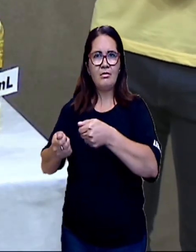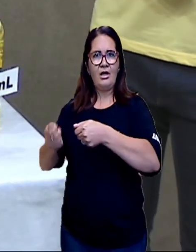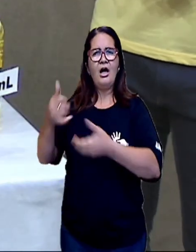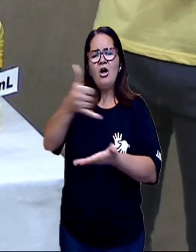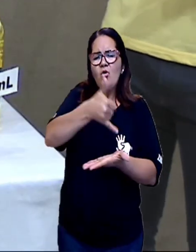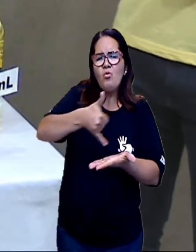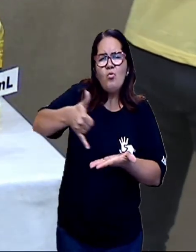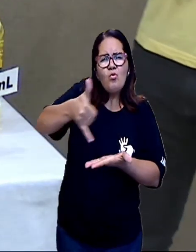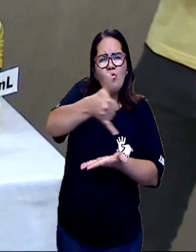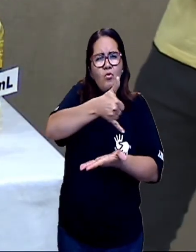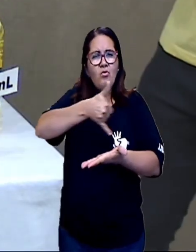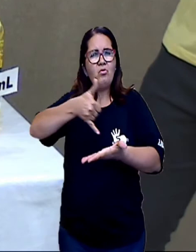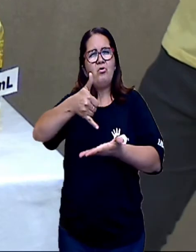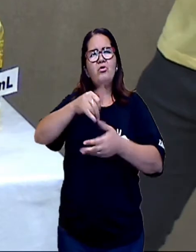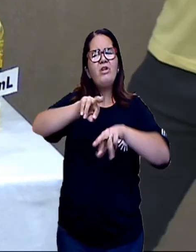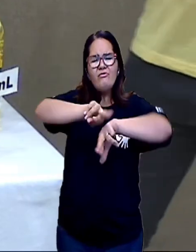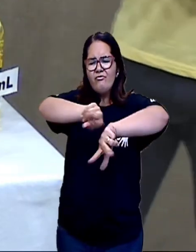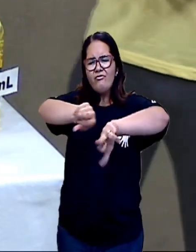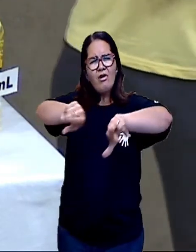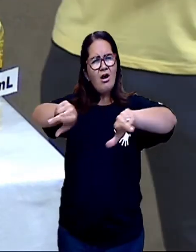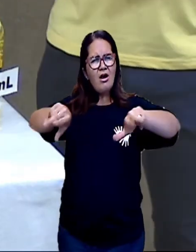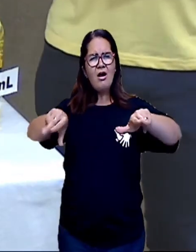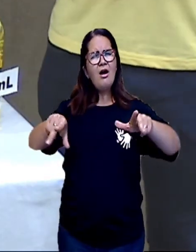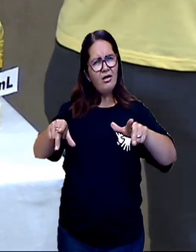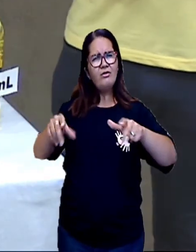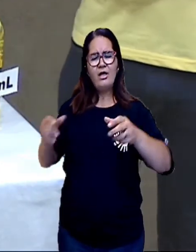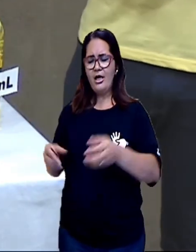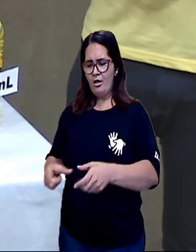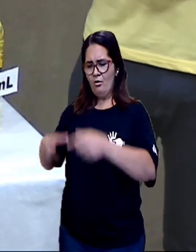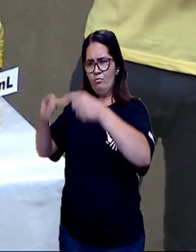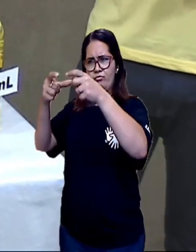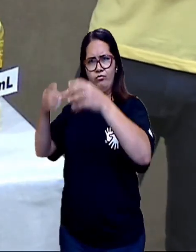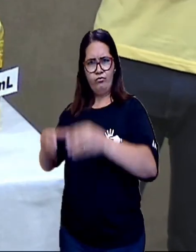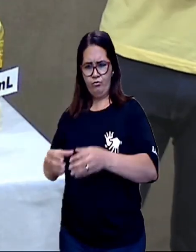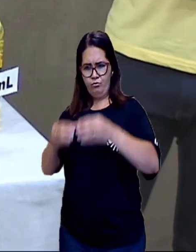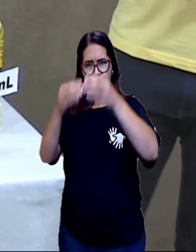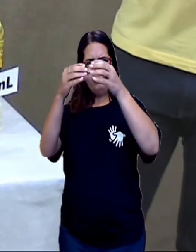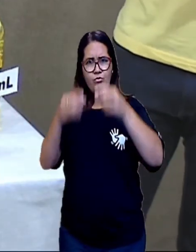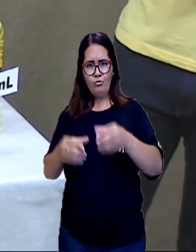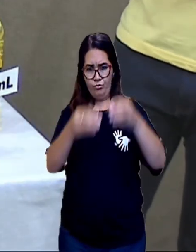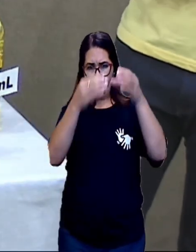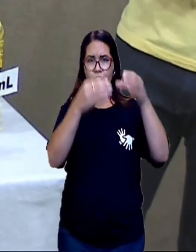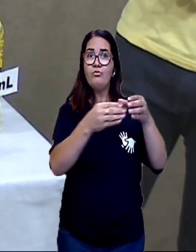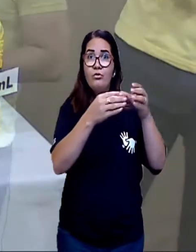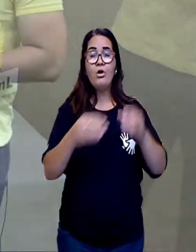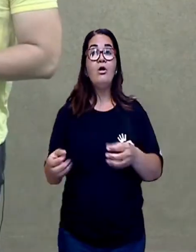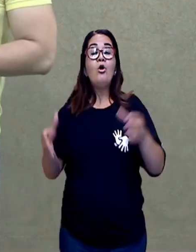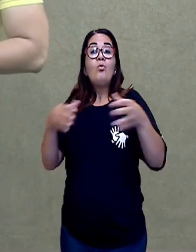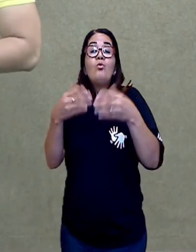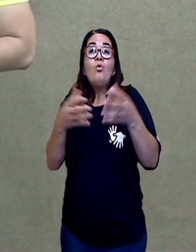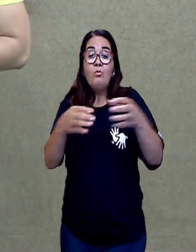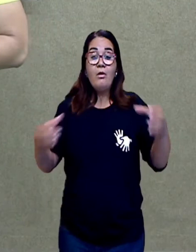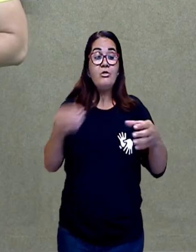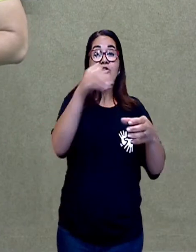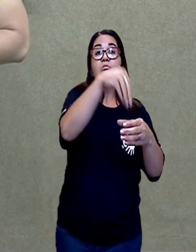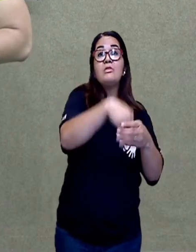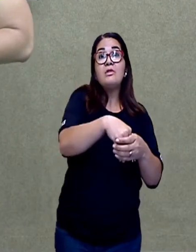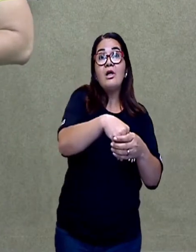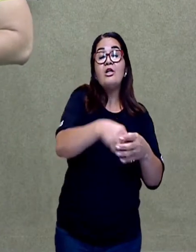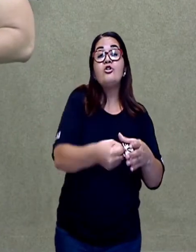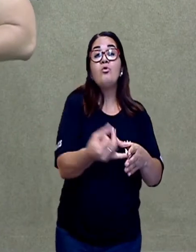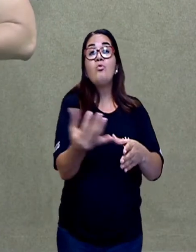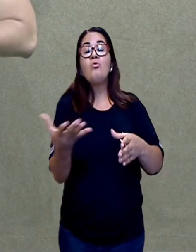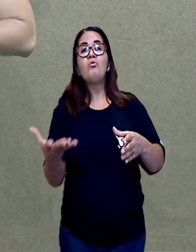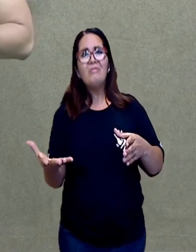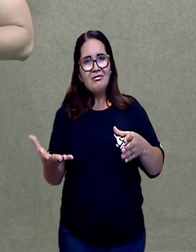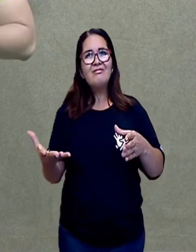são líquidos e eles são analisados pela sua capacidade, a medida de capacidade. Podemos também entender